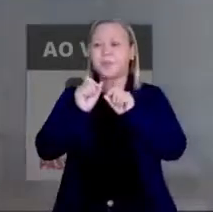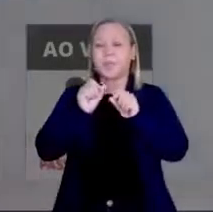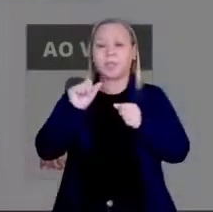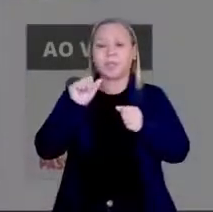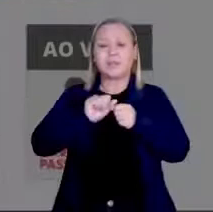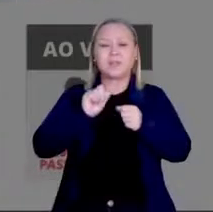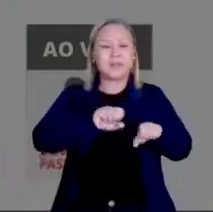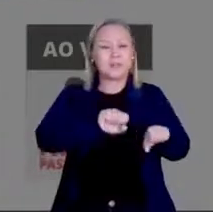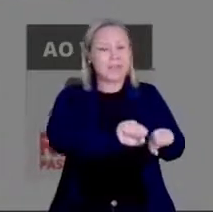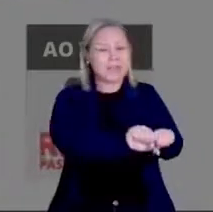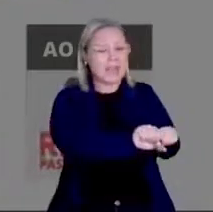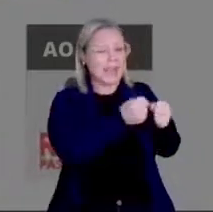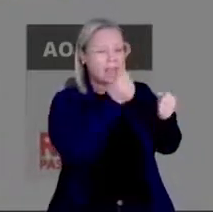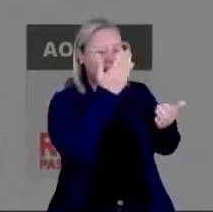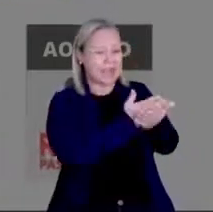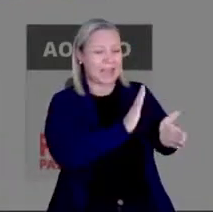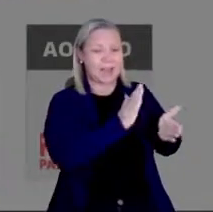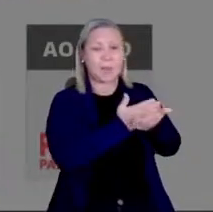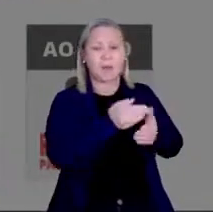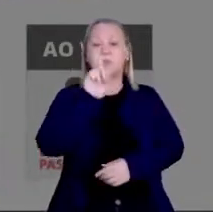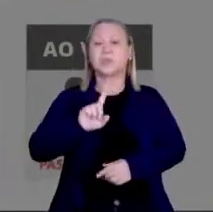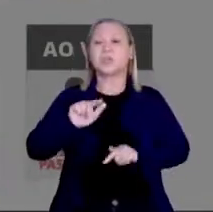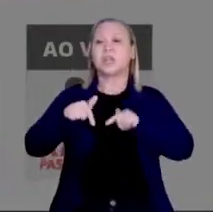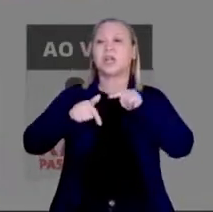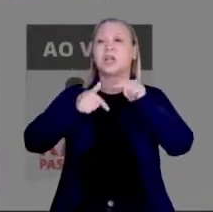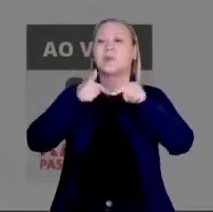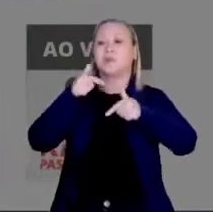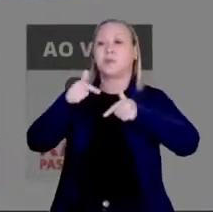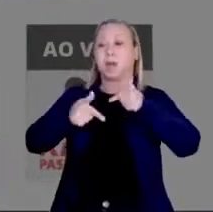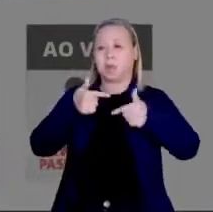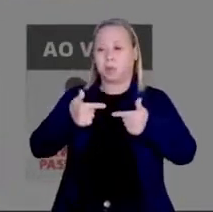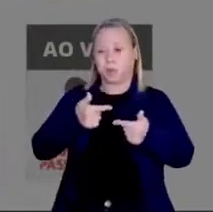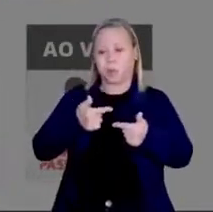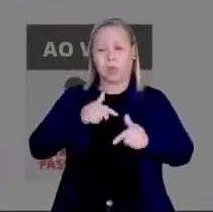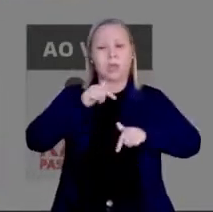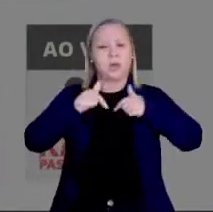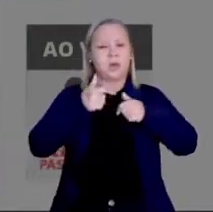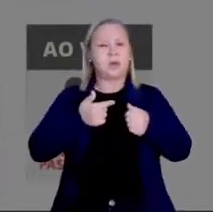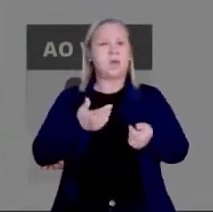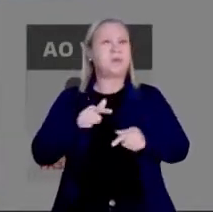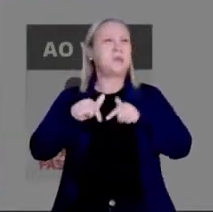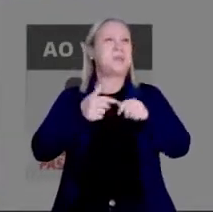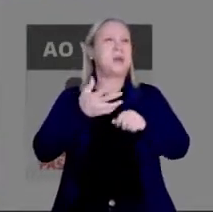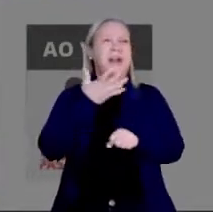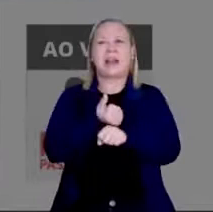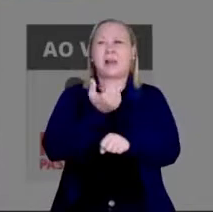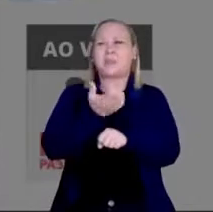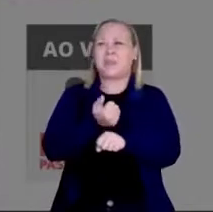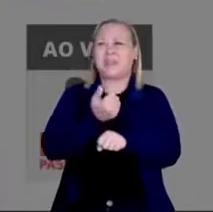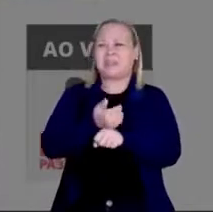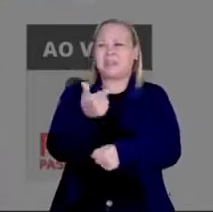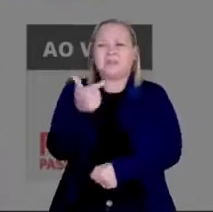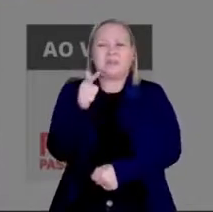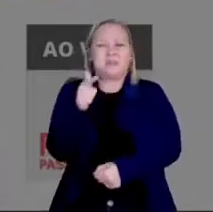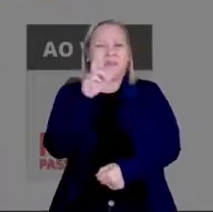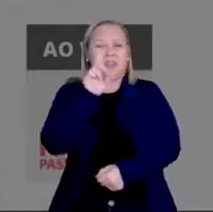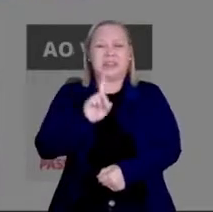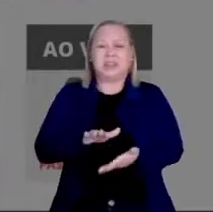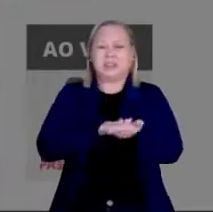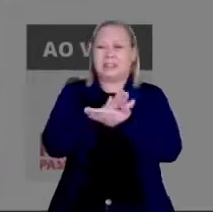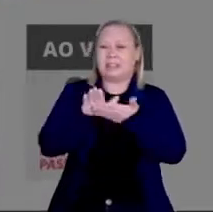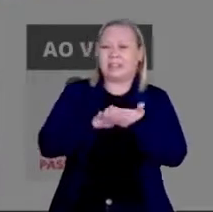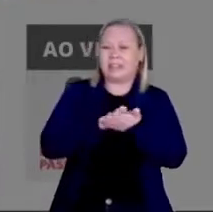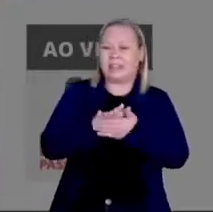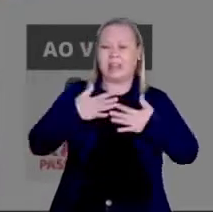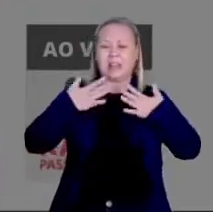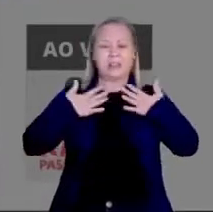o que ele está fazendo, se der certo, é uma revolução para que todos os prefeitos do Brasil organizem aplicativo